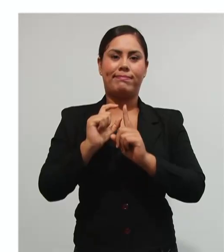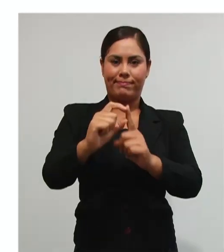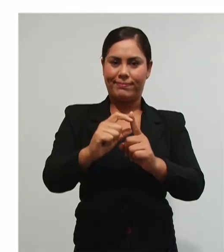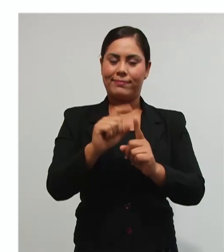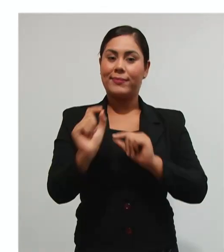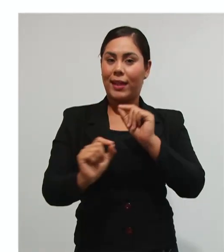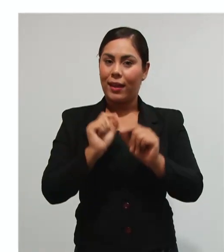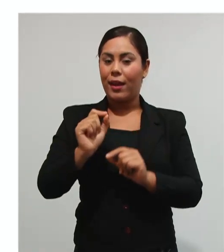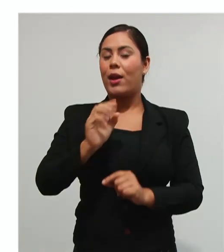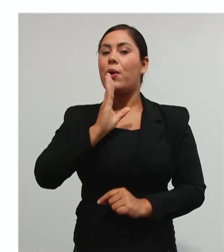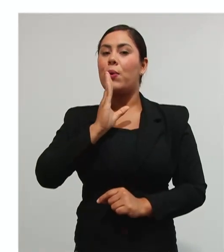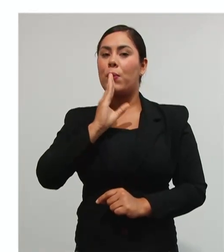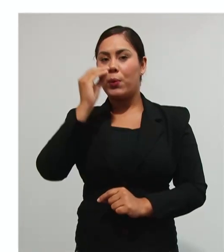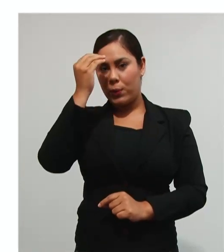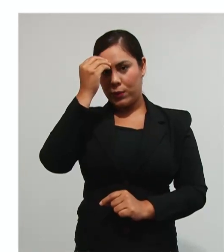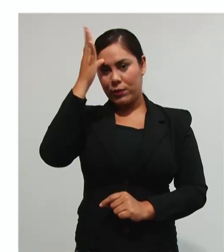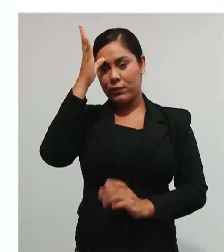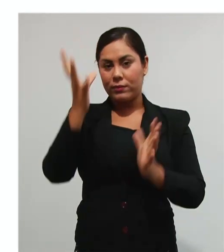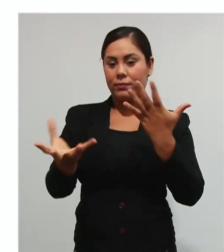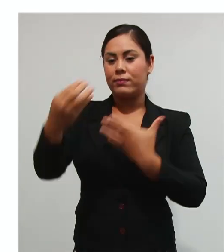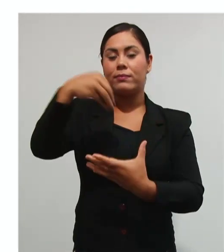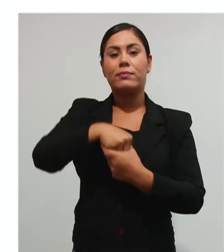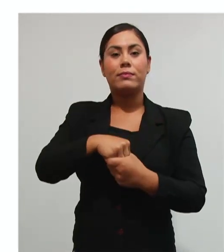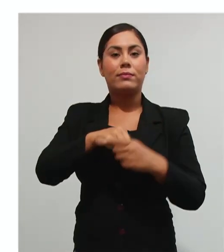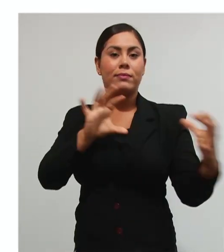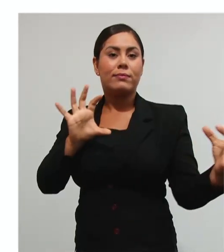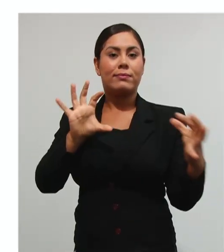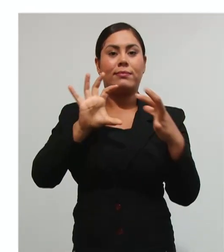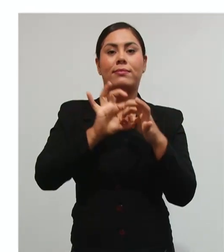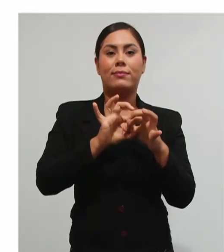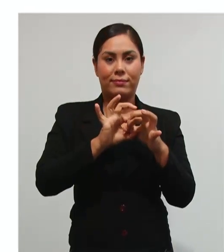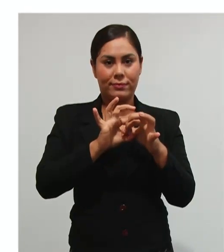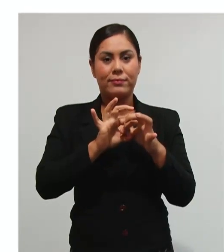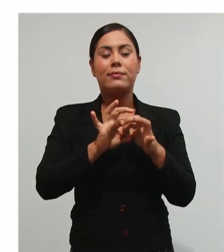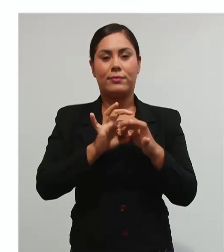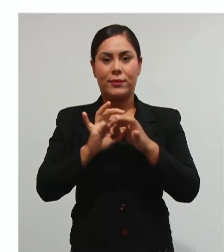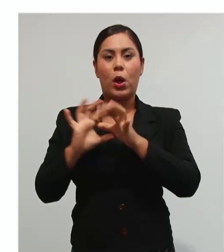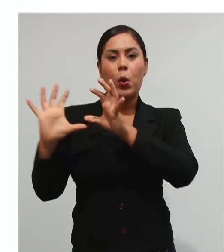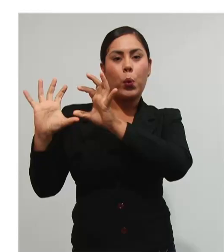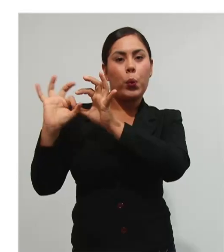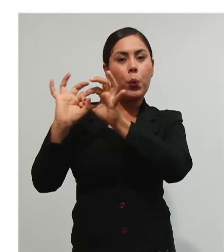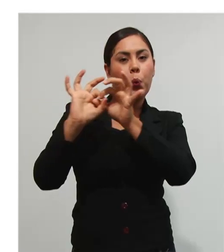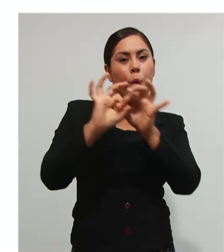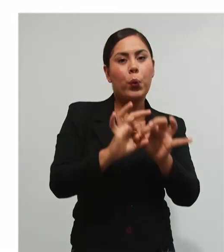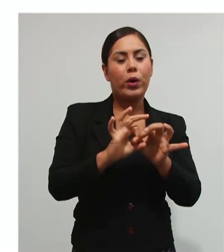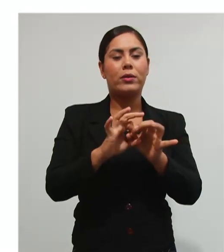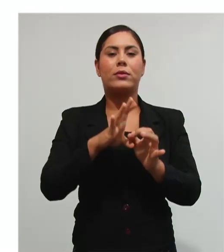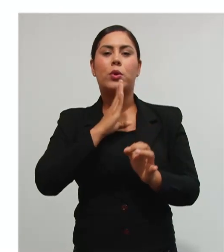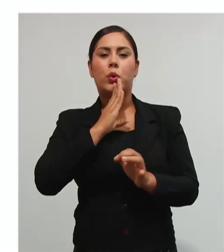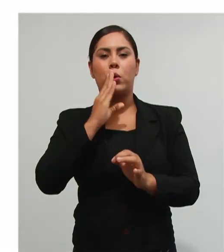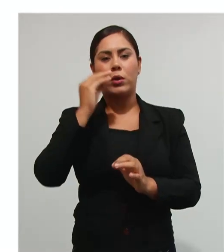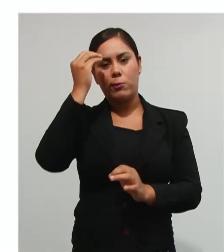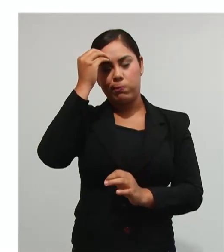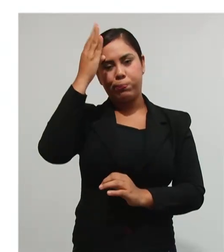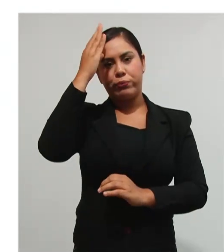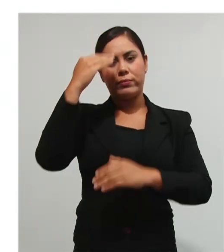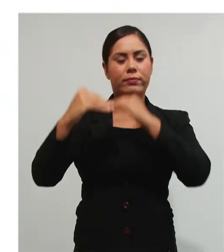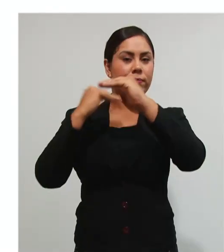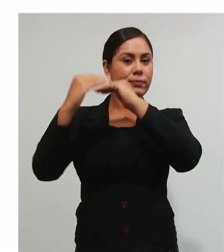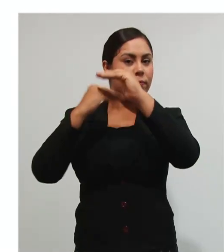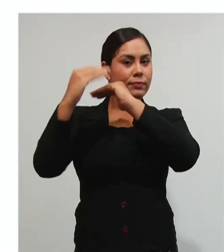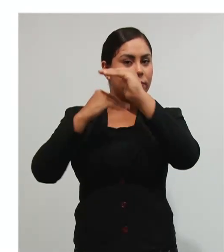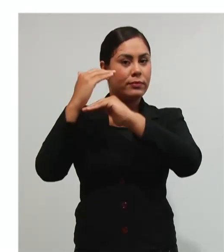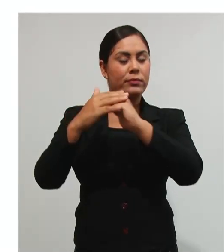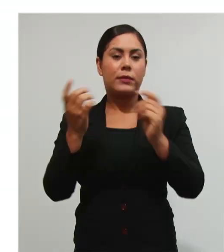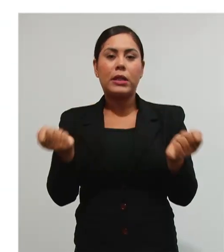o conhecimento é inserido e conectado ao contexto no qual o conhecimento se desenvolve. Assim,